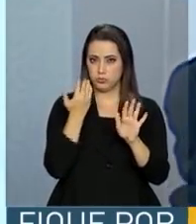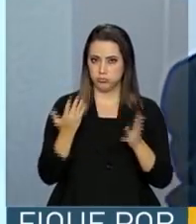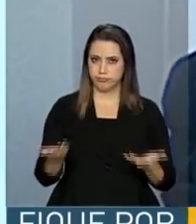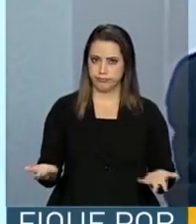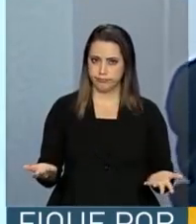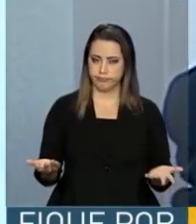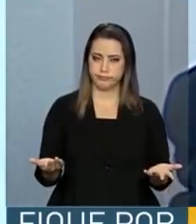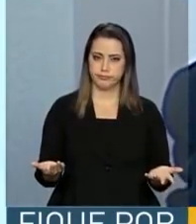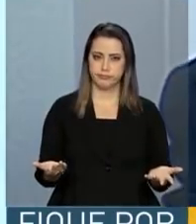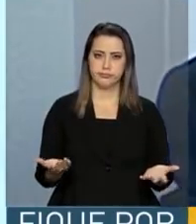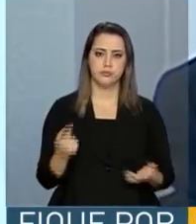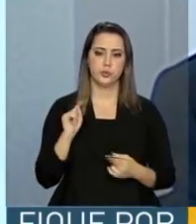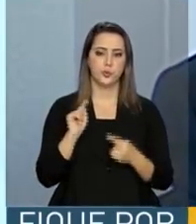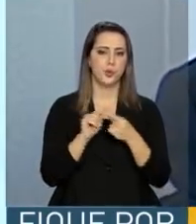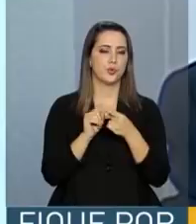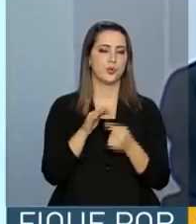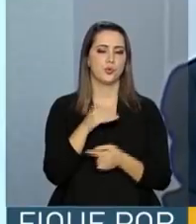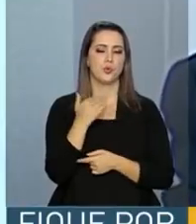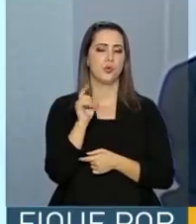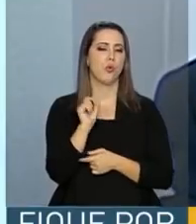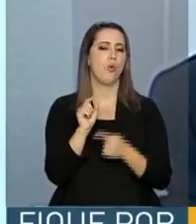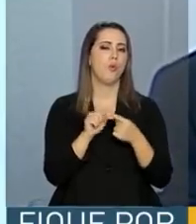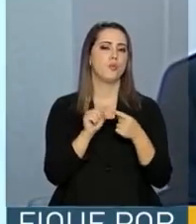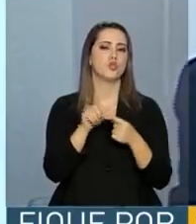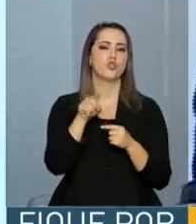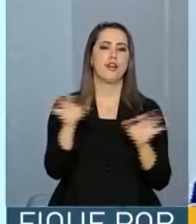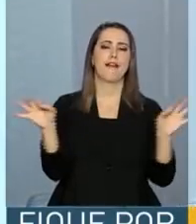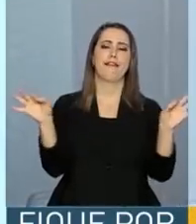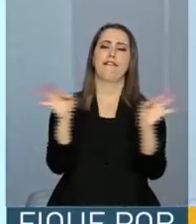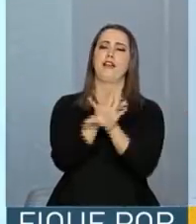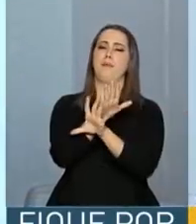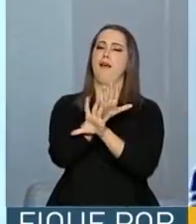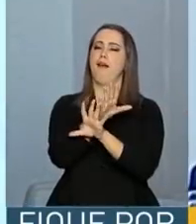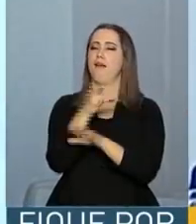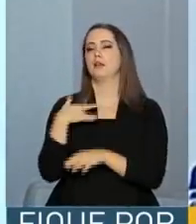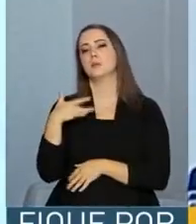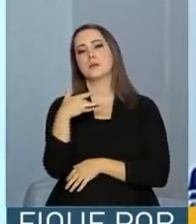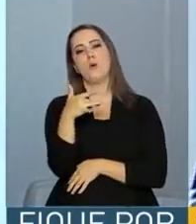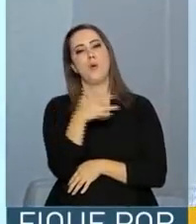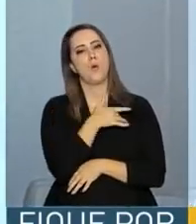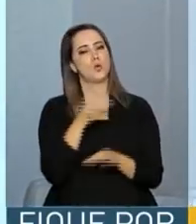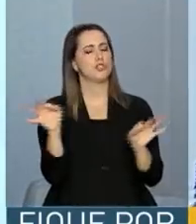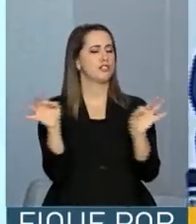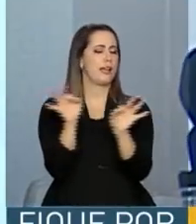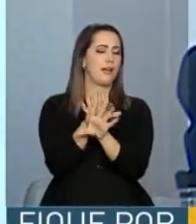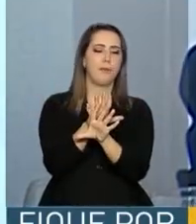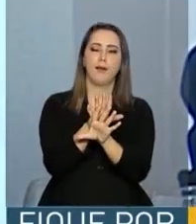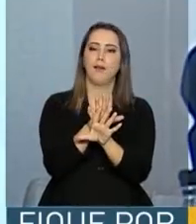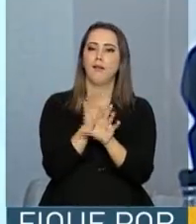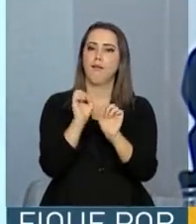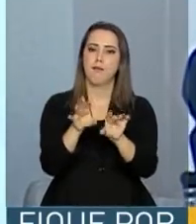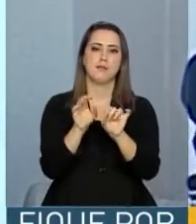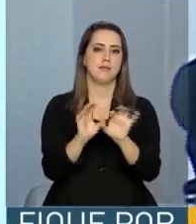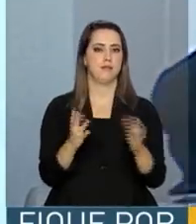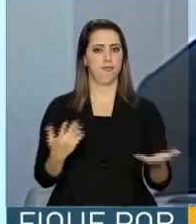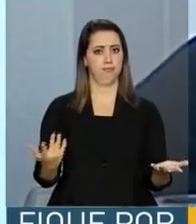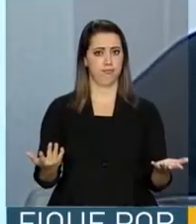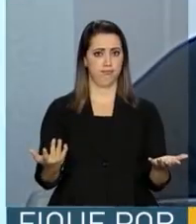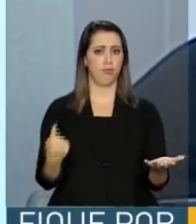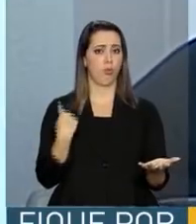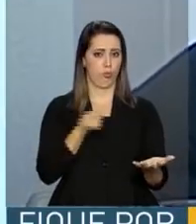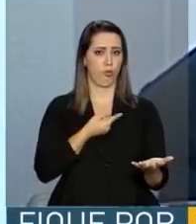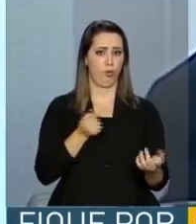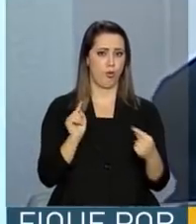que esse era o nosso grande objetivo nós chegamos ao poder para acabar com saúde no brasil para acabar com a educação não é esse é o nosso